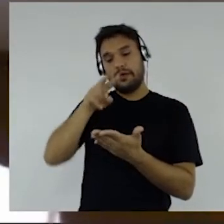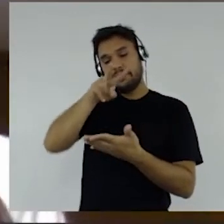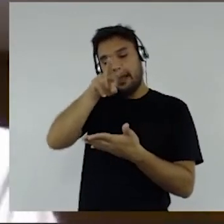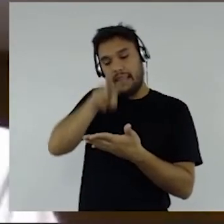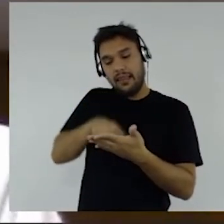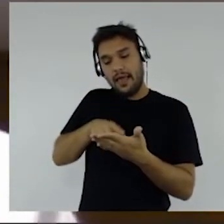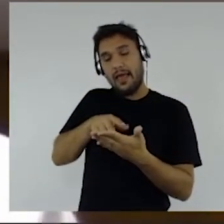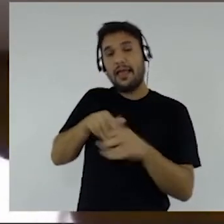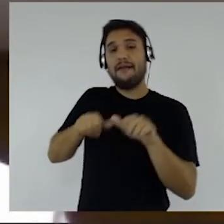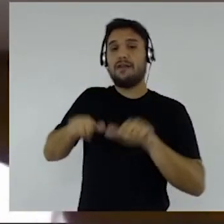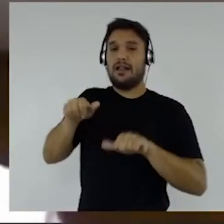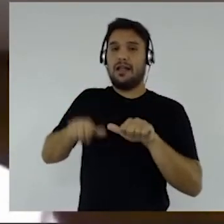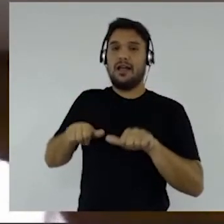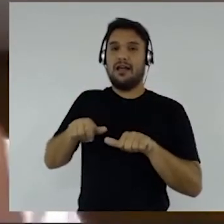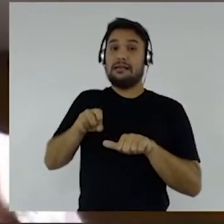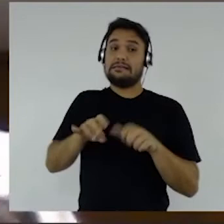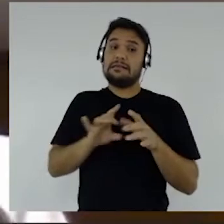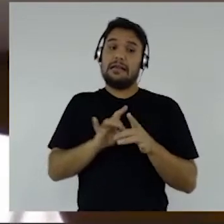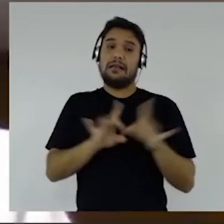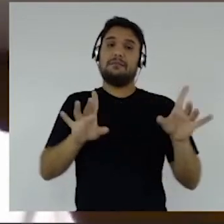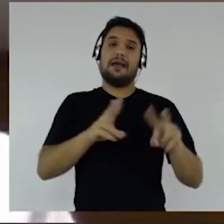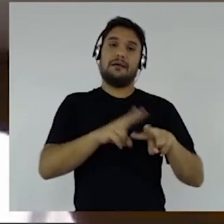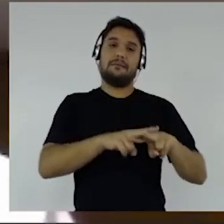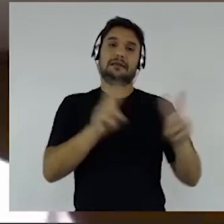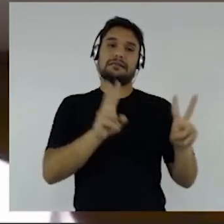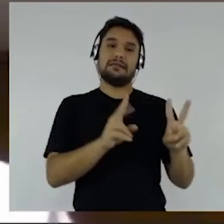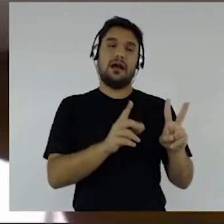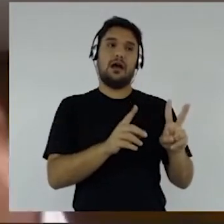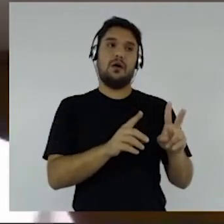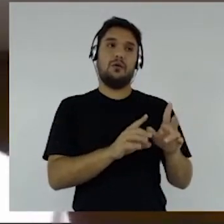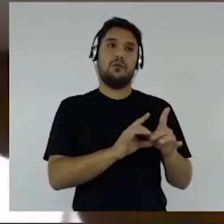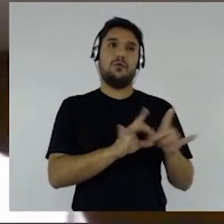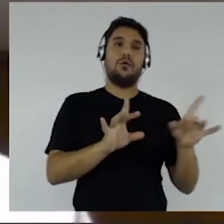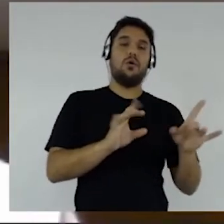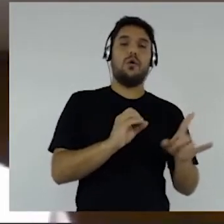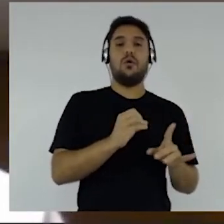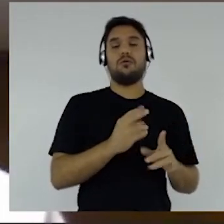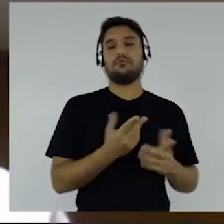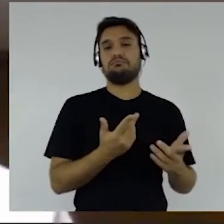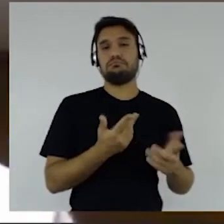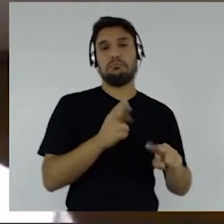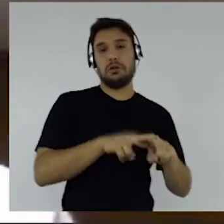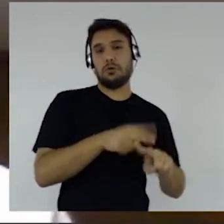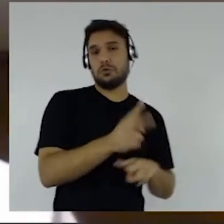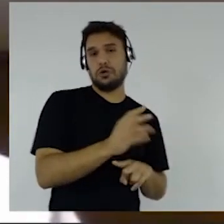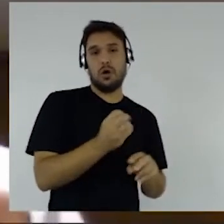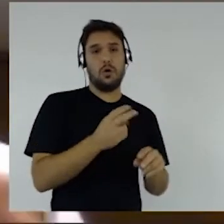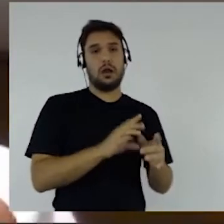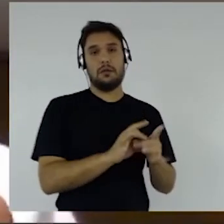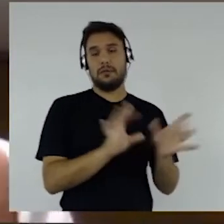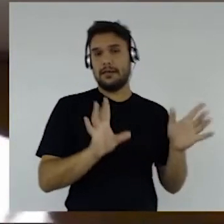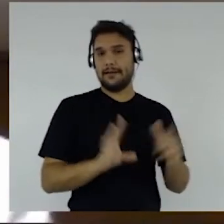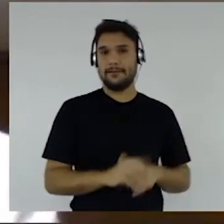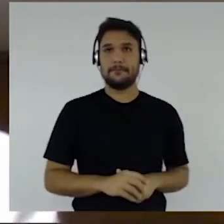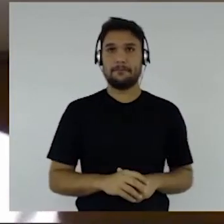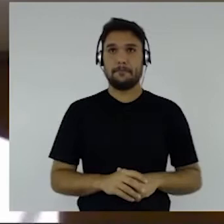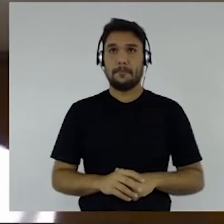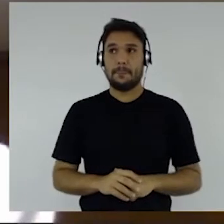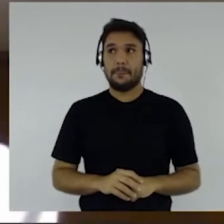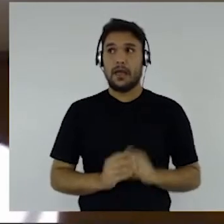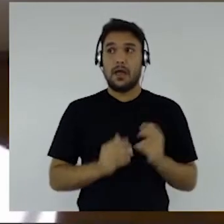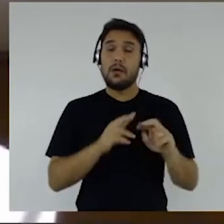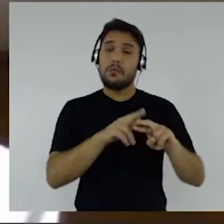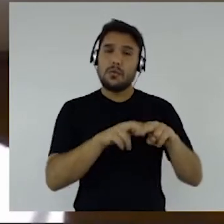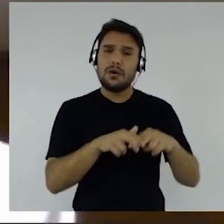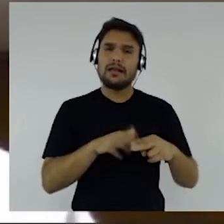convalidação, relaxando essa prisão, convertendo-o em preventiva ou concedendo liberdade provisória. É nesse sentido